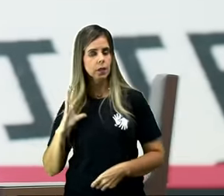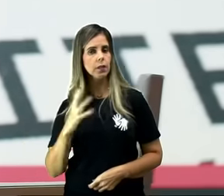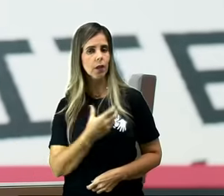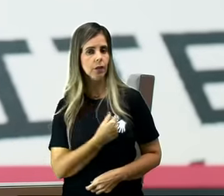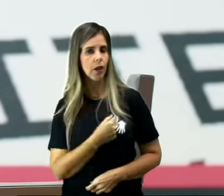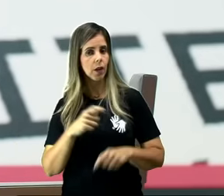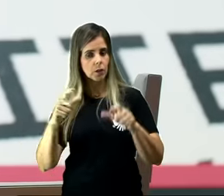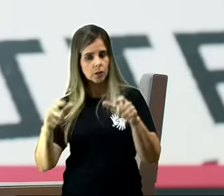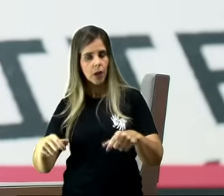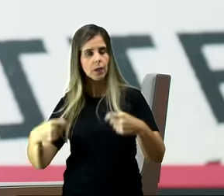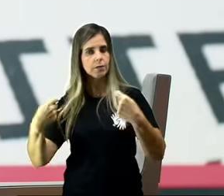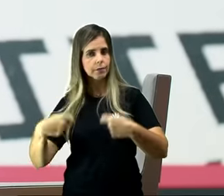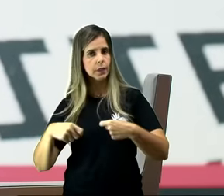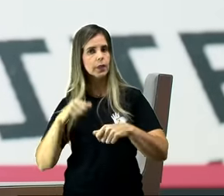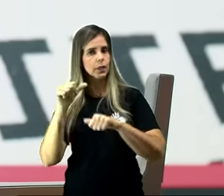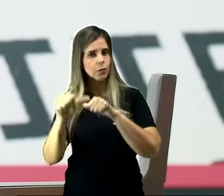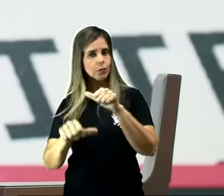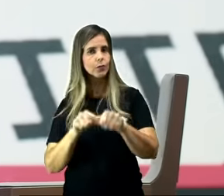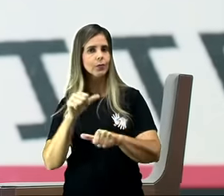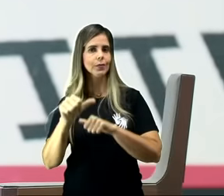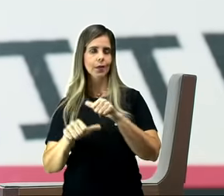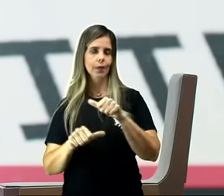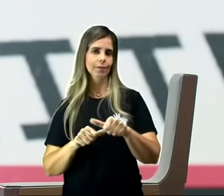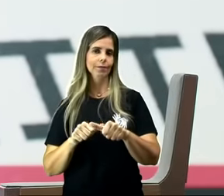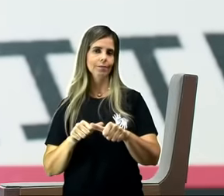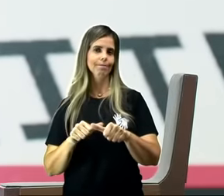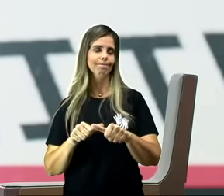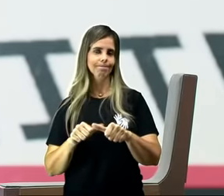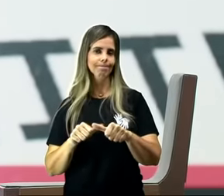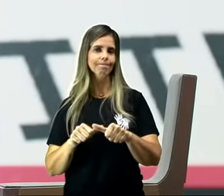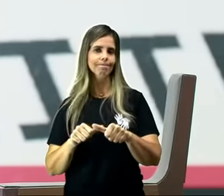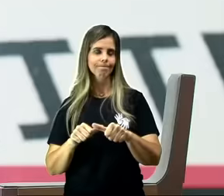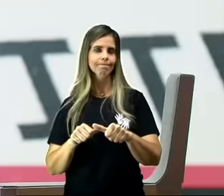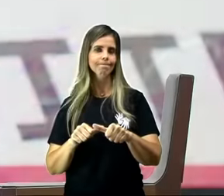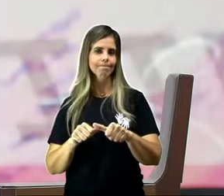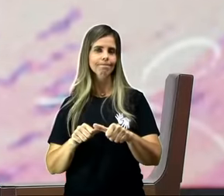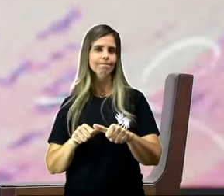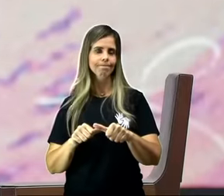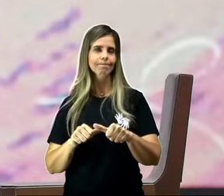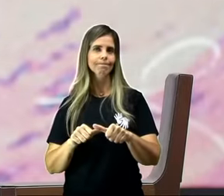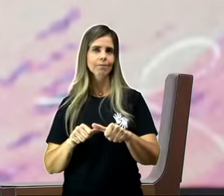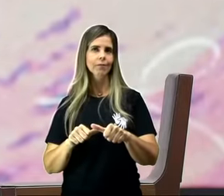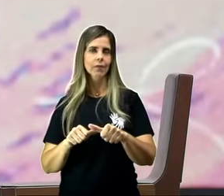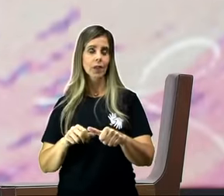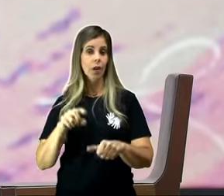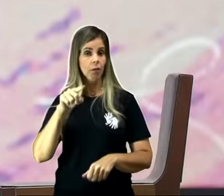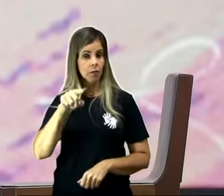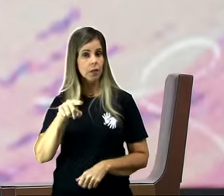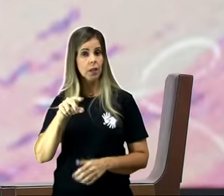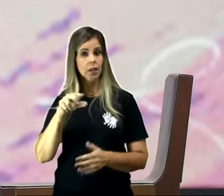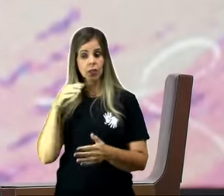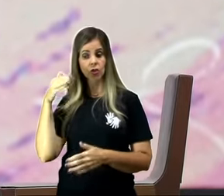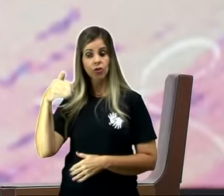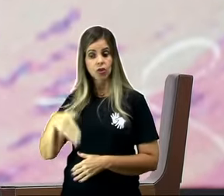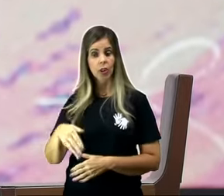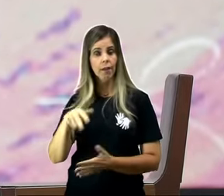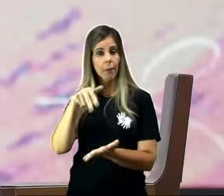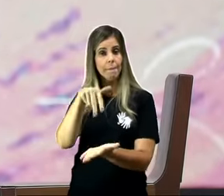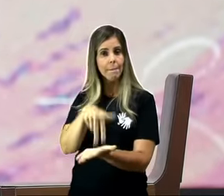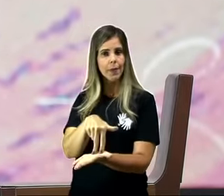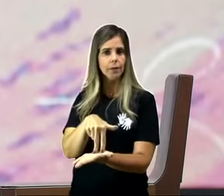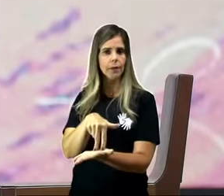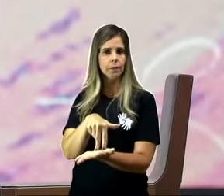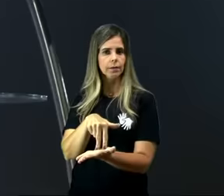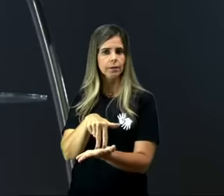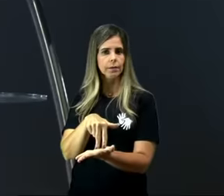Territórios que eram possuídos e controlados por demônios. Você vai ver. Só de você pisar, a Bíblia diz que Jesus pisou, os demônios se